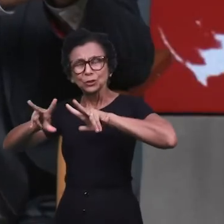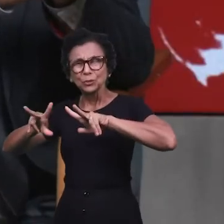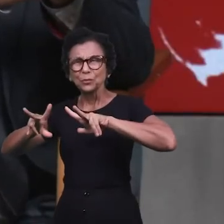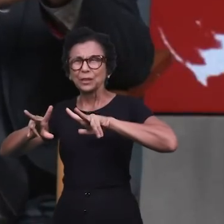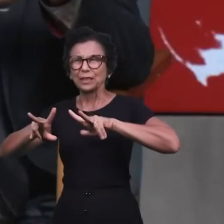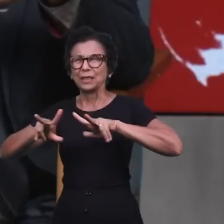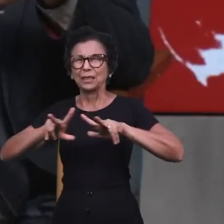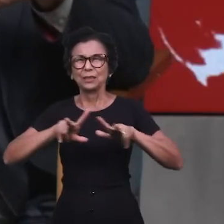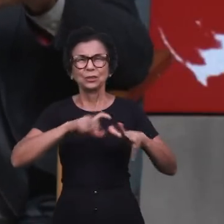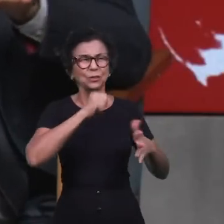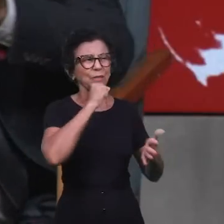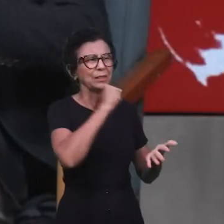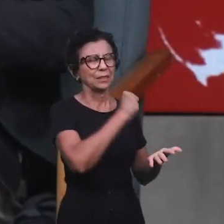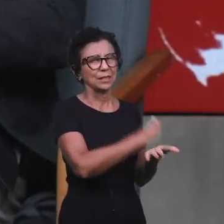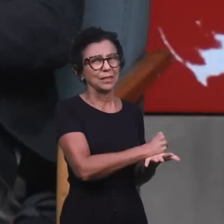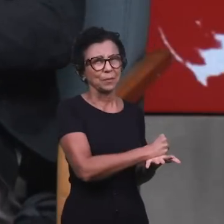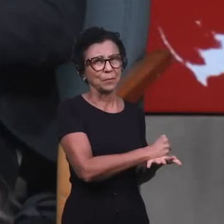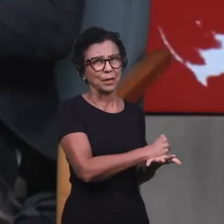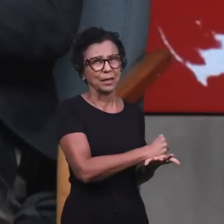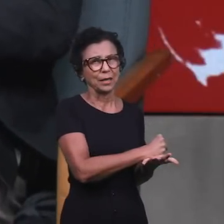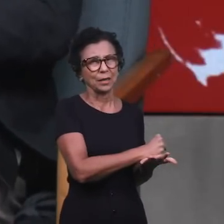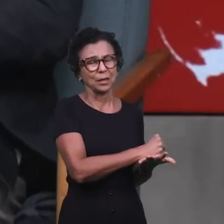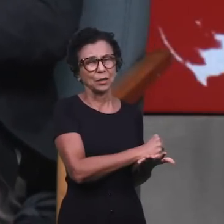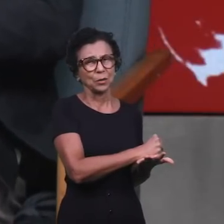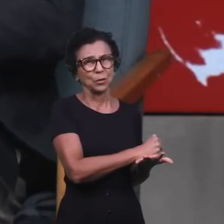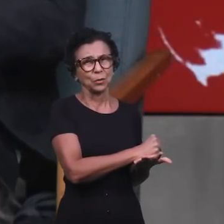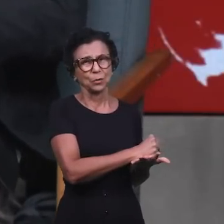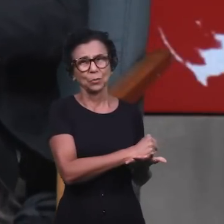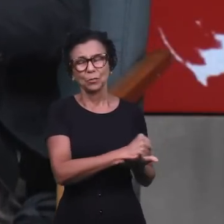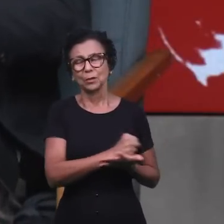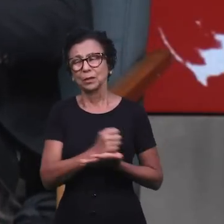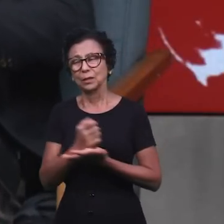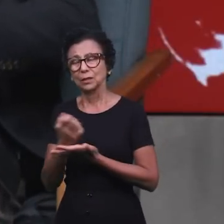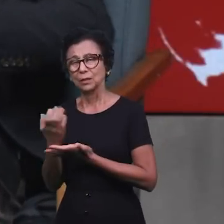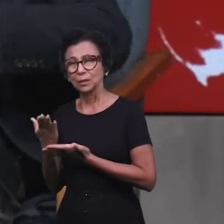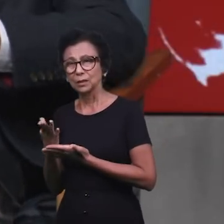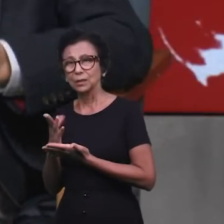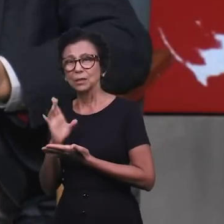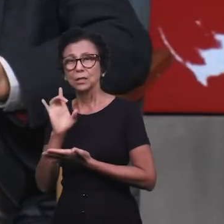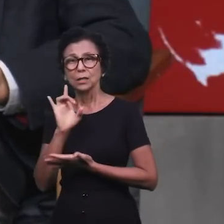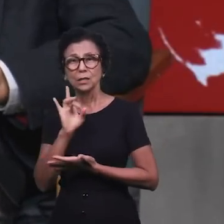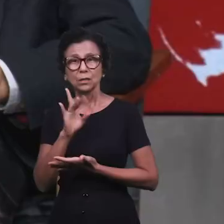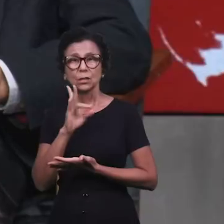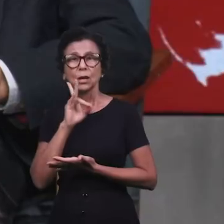aquele ritual do Velho Testamento e entra ali agora pão e vinho.